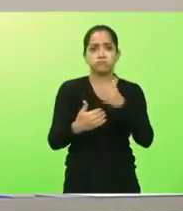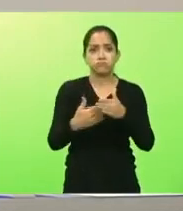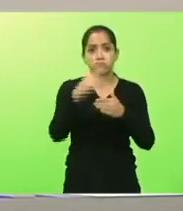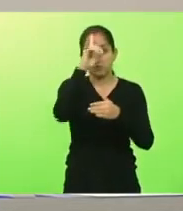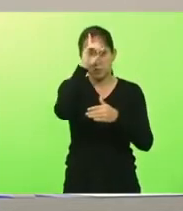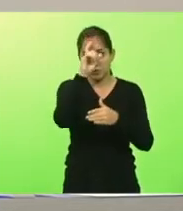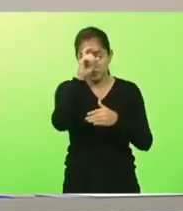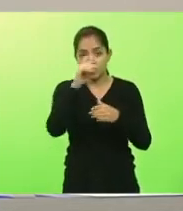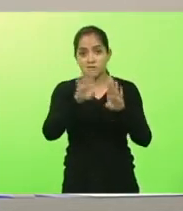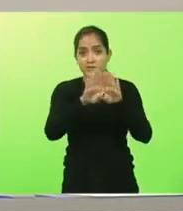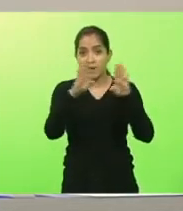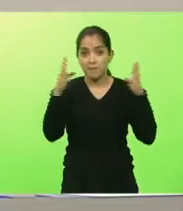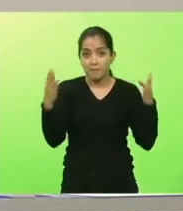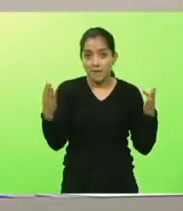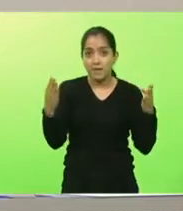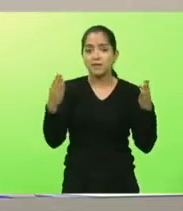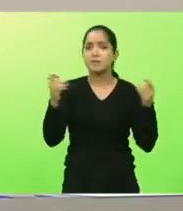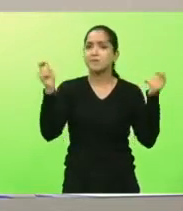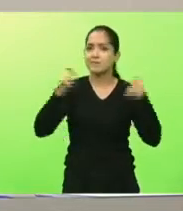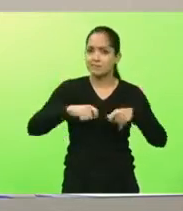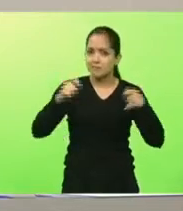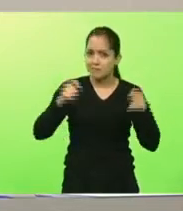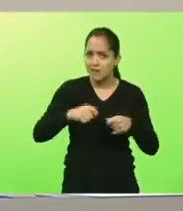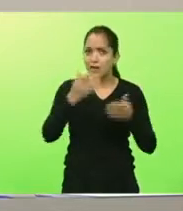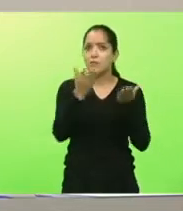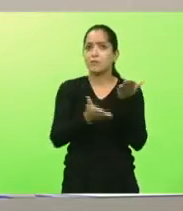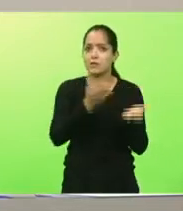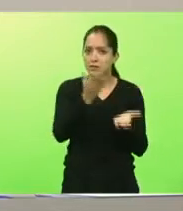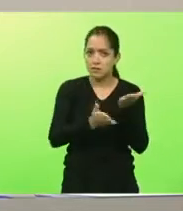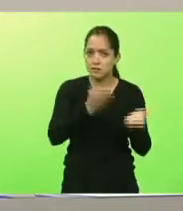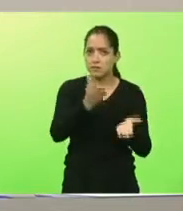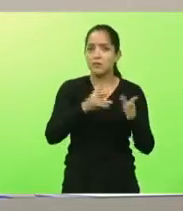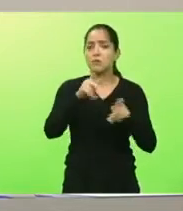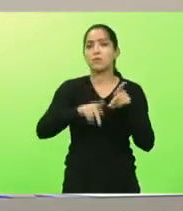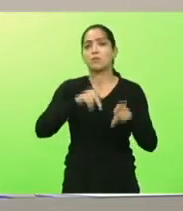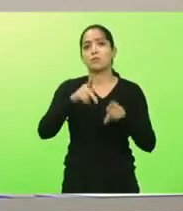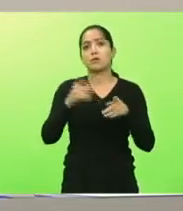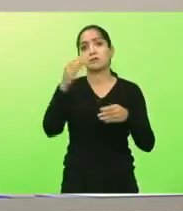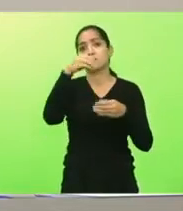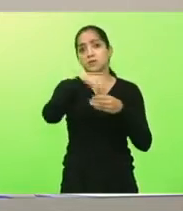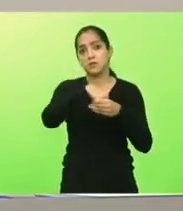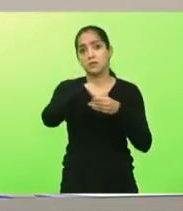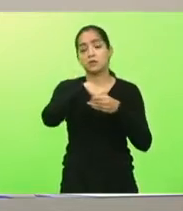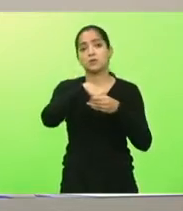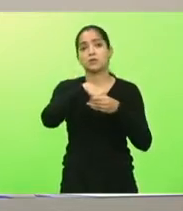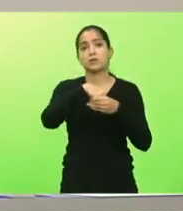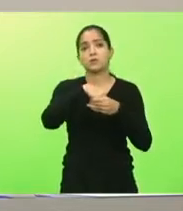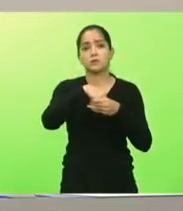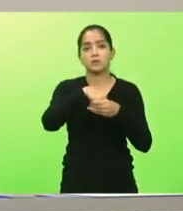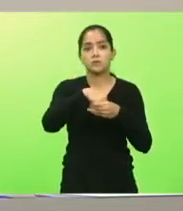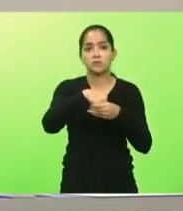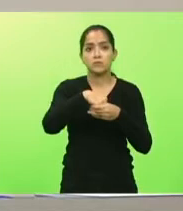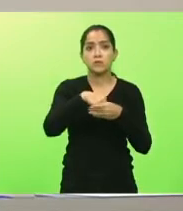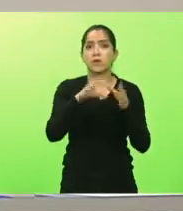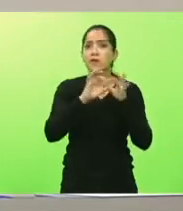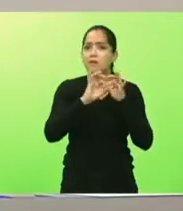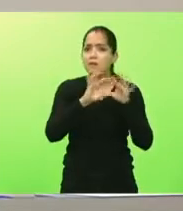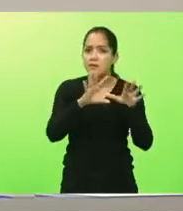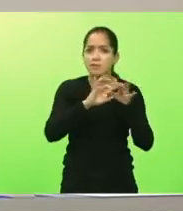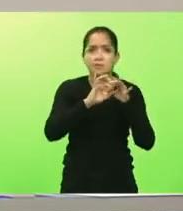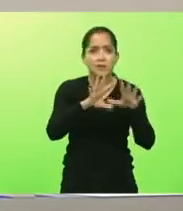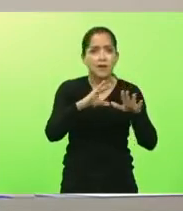de portas abertas, é porque ele tem condições de atender as pessoas lá dentro daquele hospital. Então, habilitem esses leitos de retaguarda